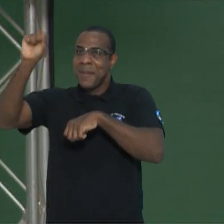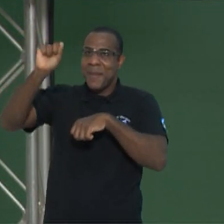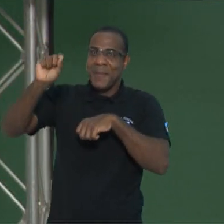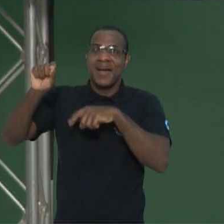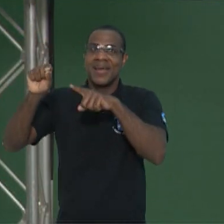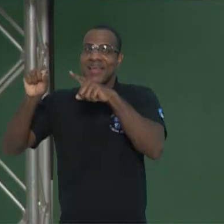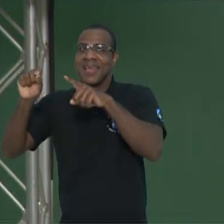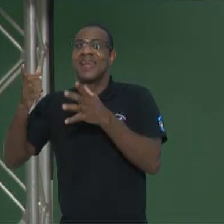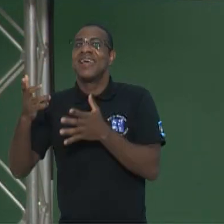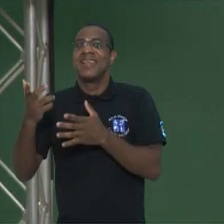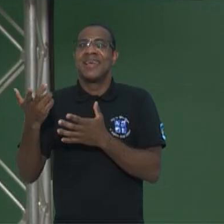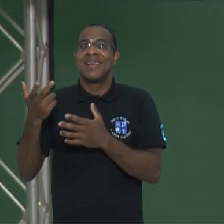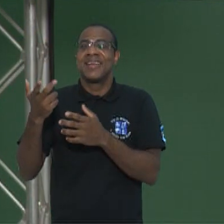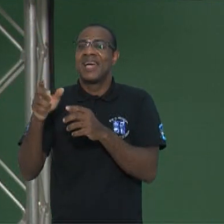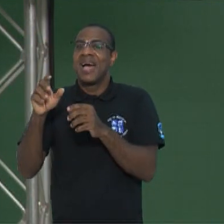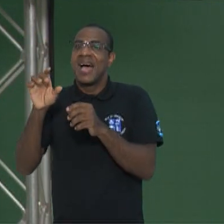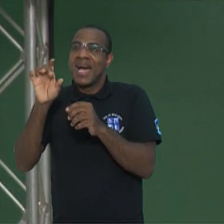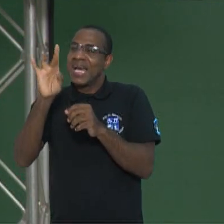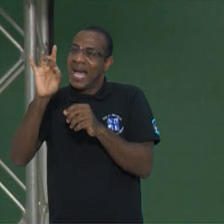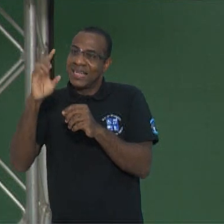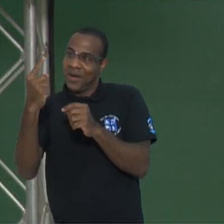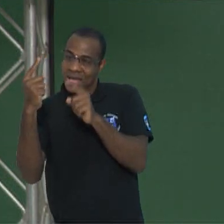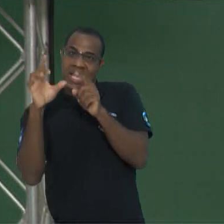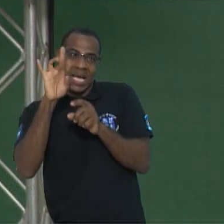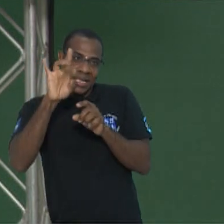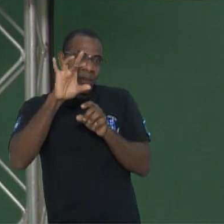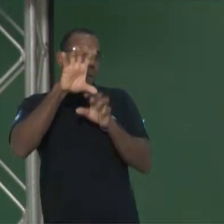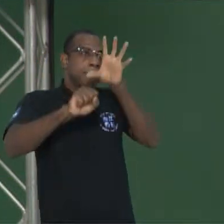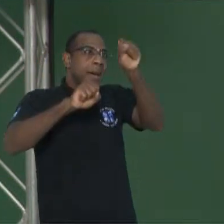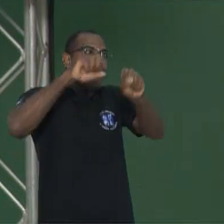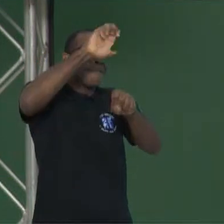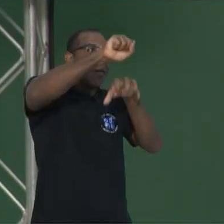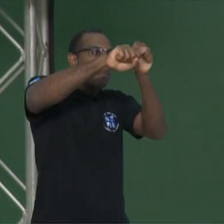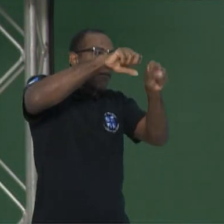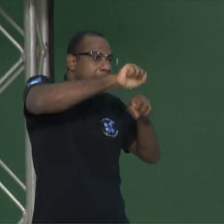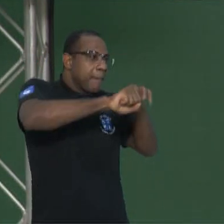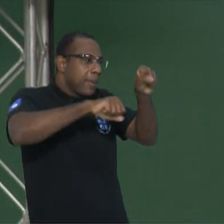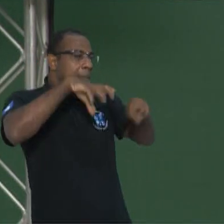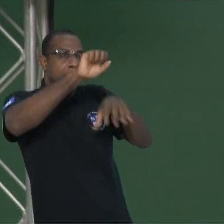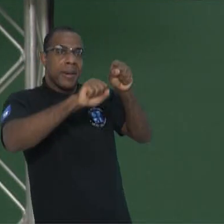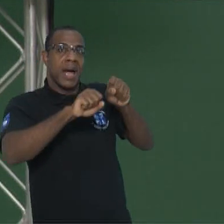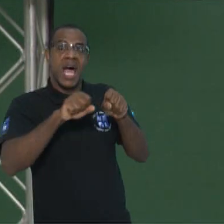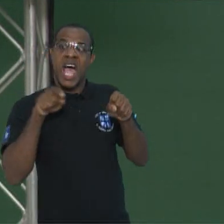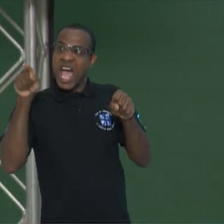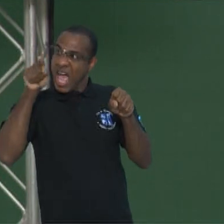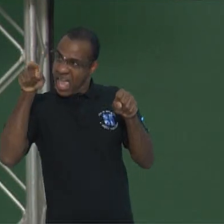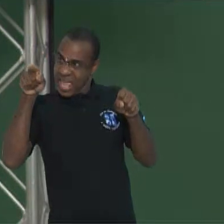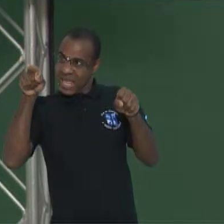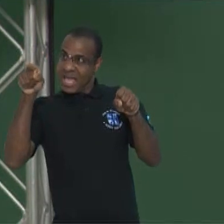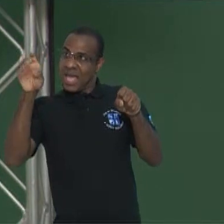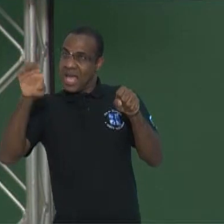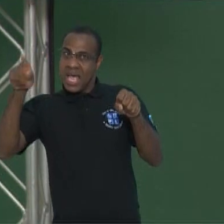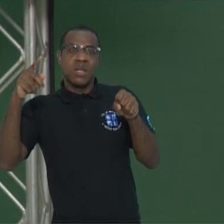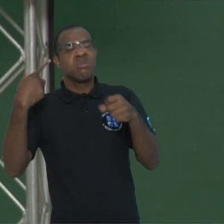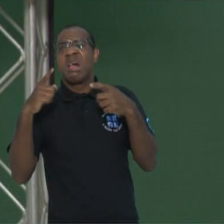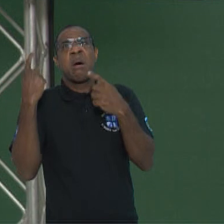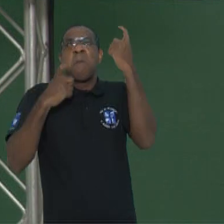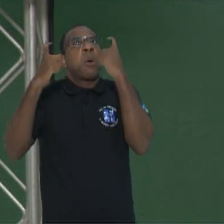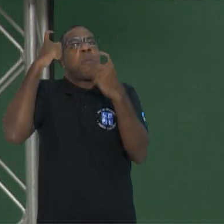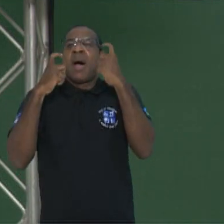que dominaram, que cada um pegou um pedaço da África, não estavam preocupados com a cultura dos povos